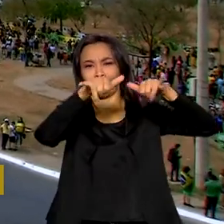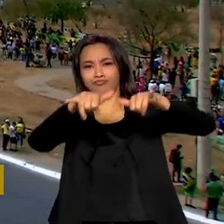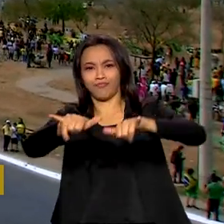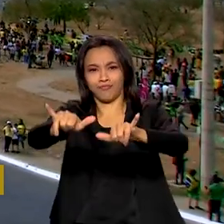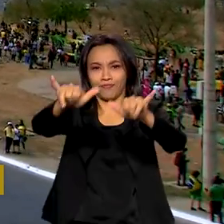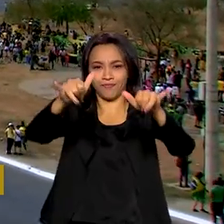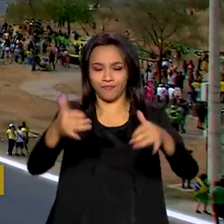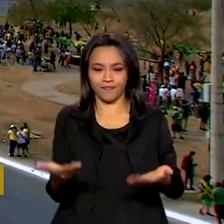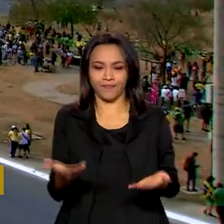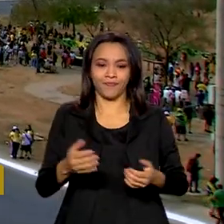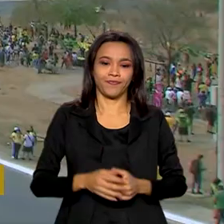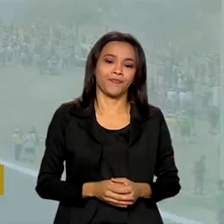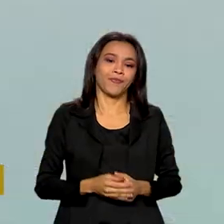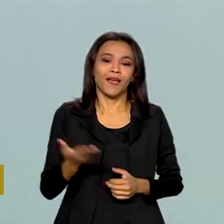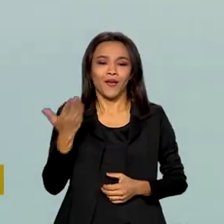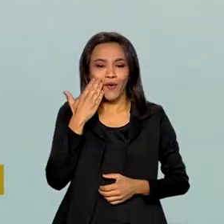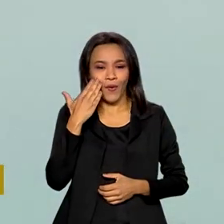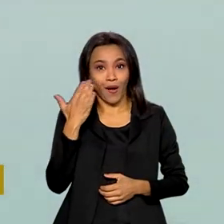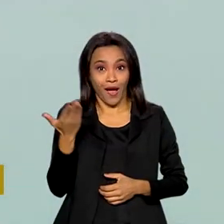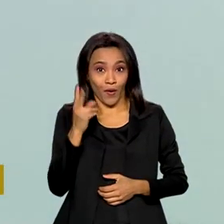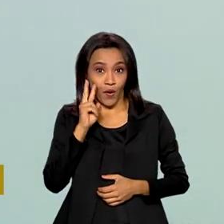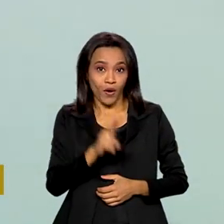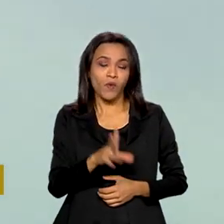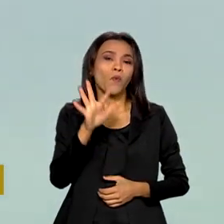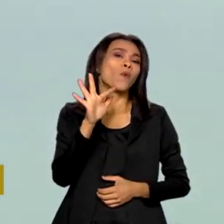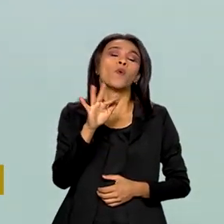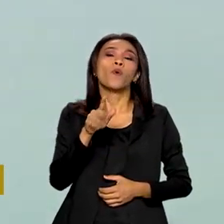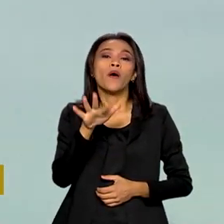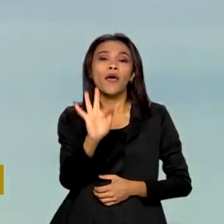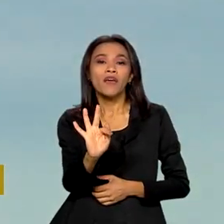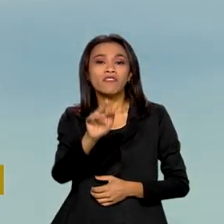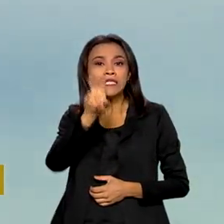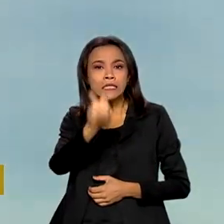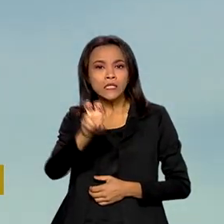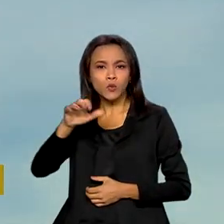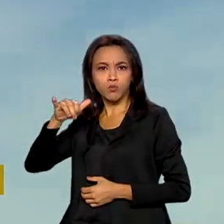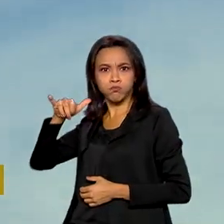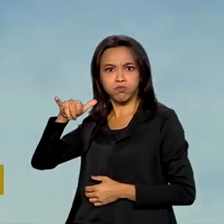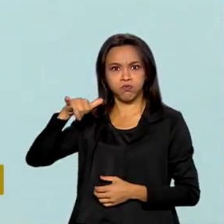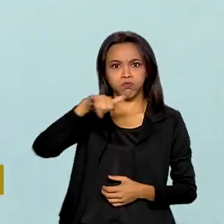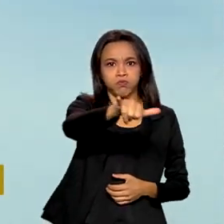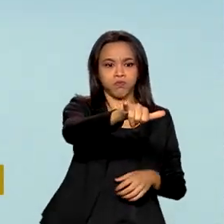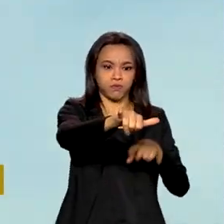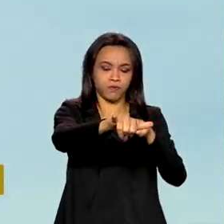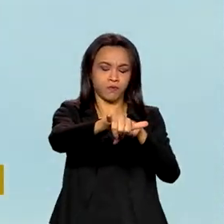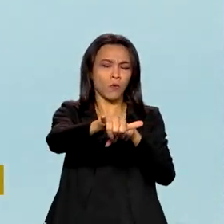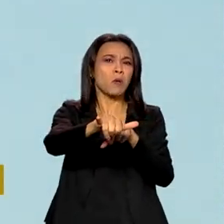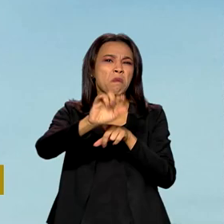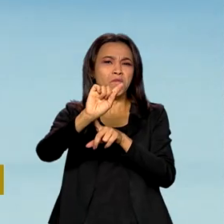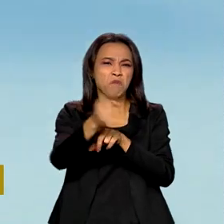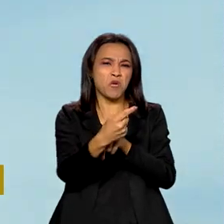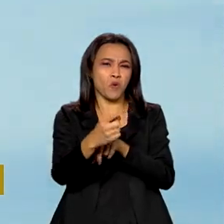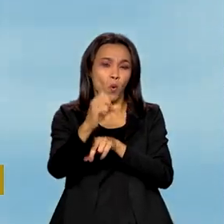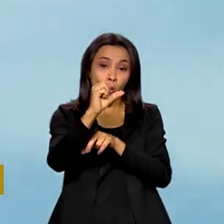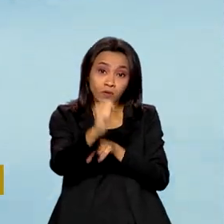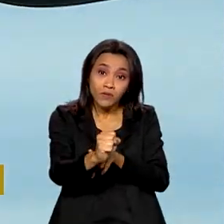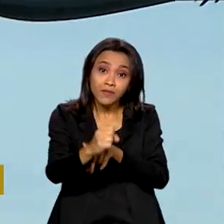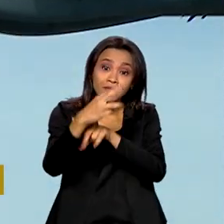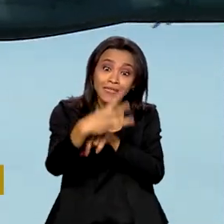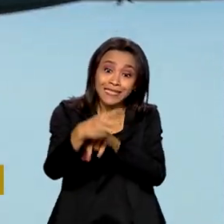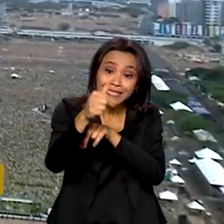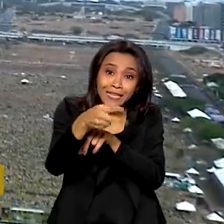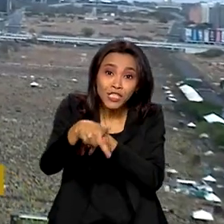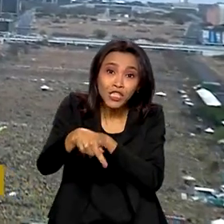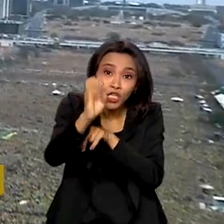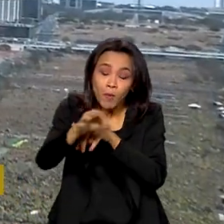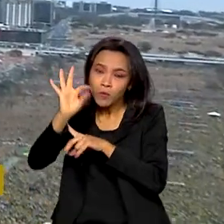Exatamente. Acabamos de ter a passagem das aeronaves F-5 do Brasil, uma aeronave que pode alcançar a velocidade máxima de